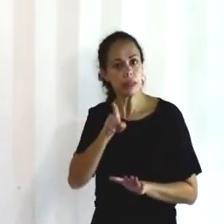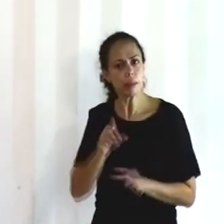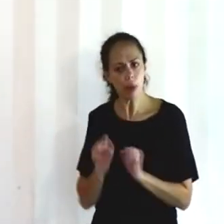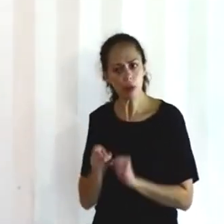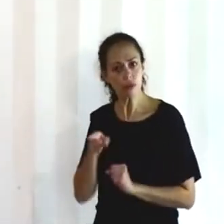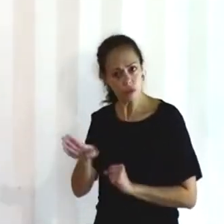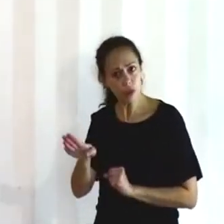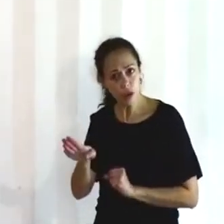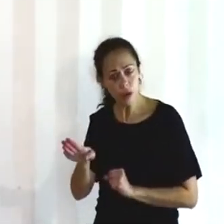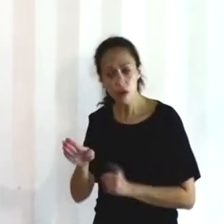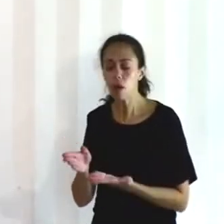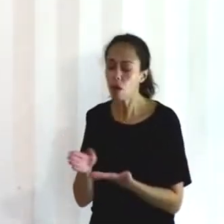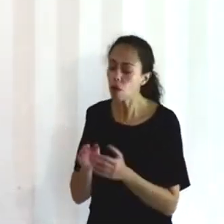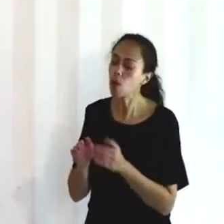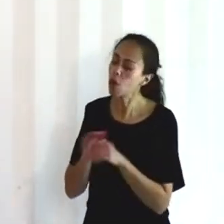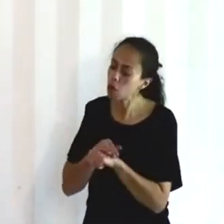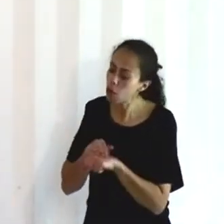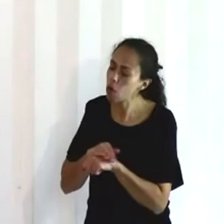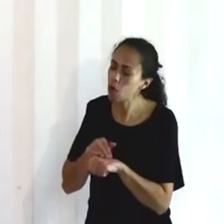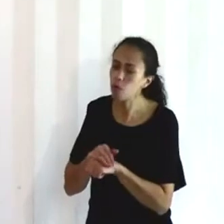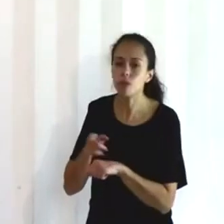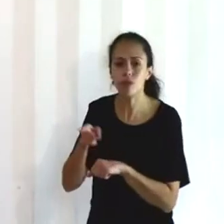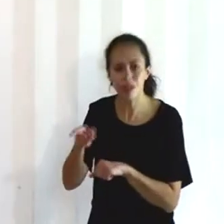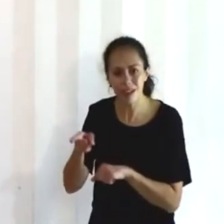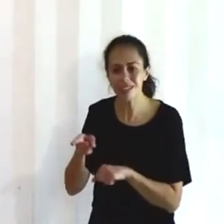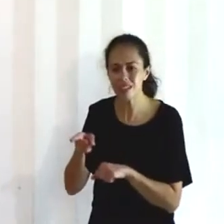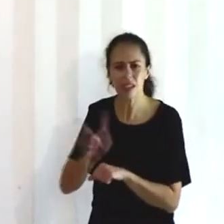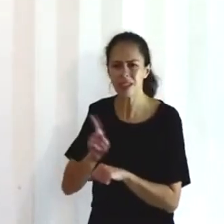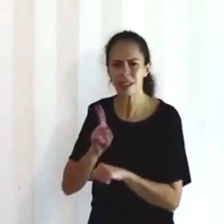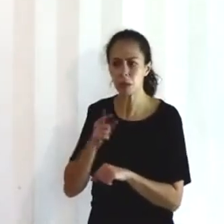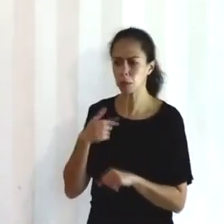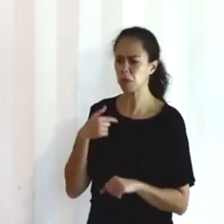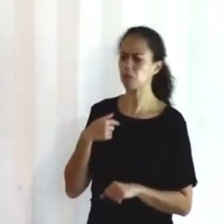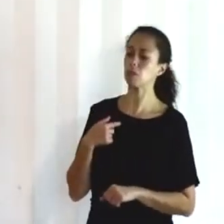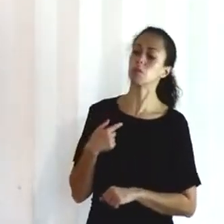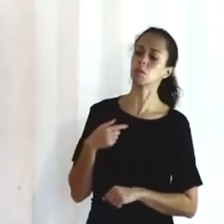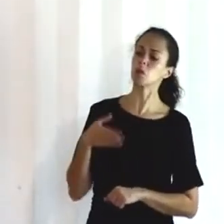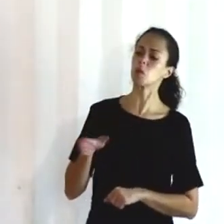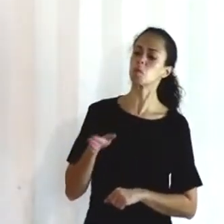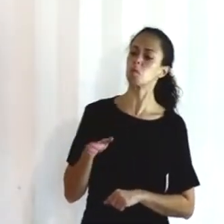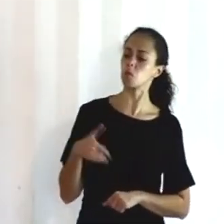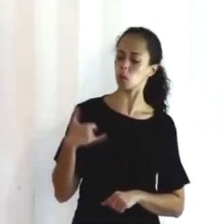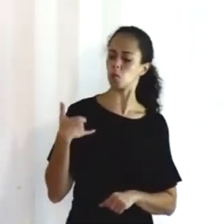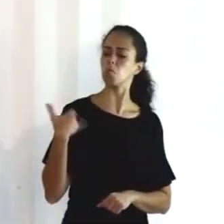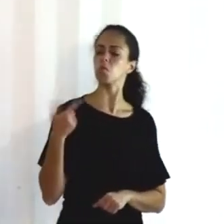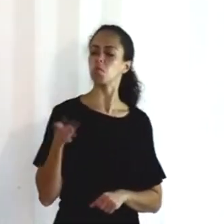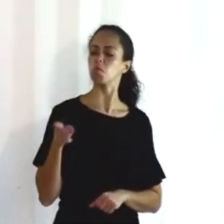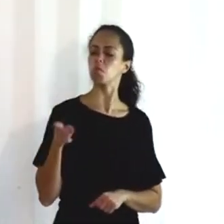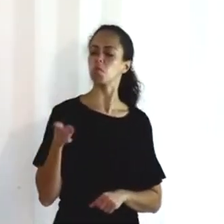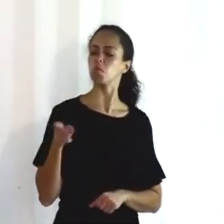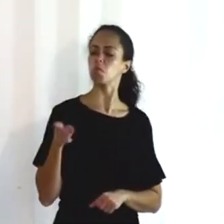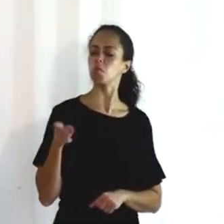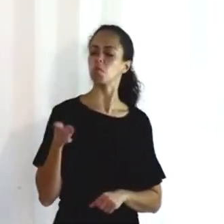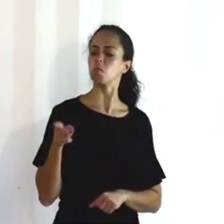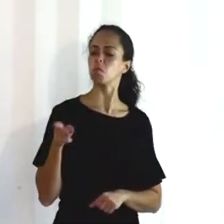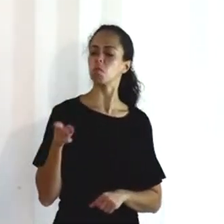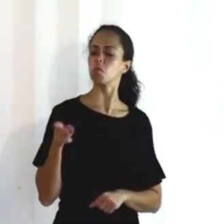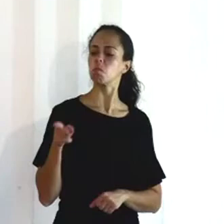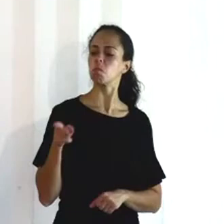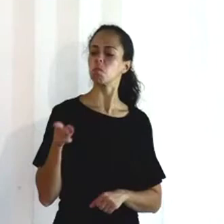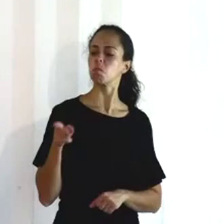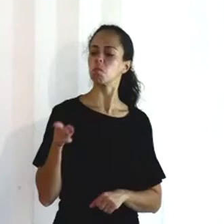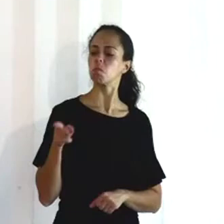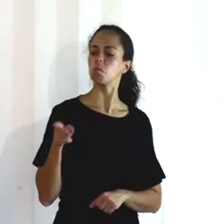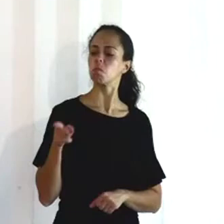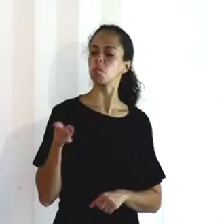pessoas, que nunca tenhamos o cetro de juiz ou a toga de juiz para dizer, eu julgo, porque quem julga é a